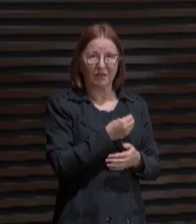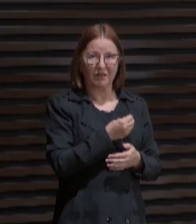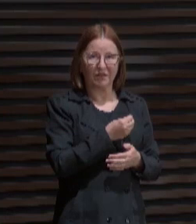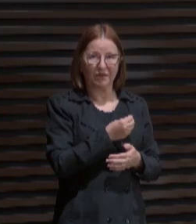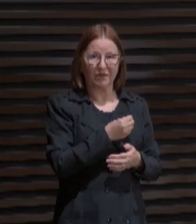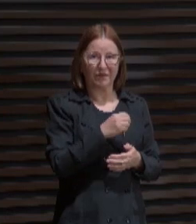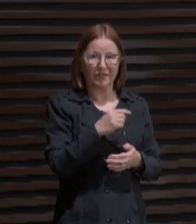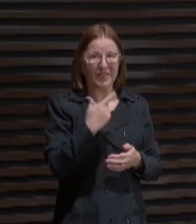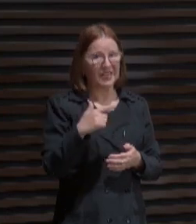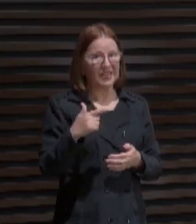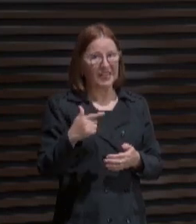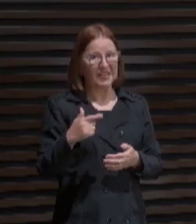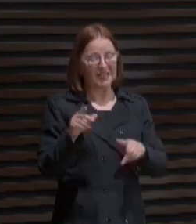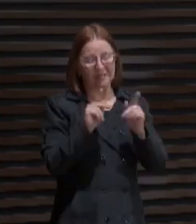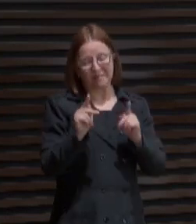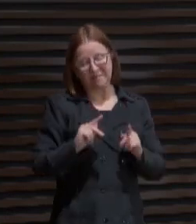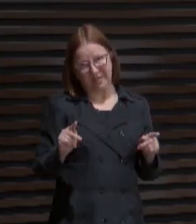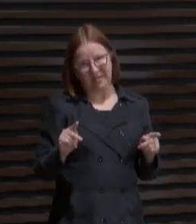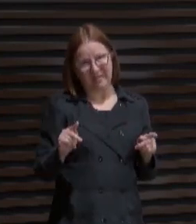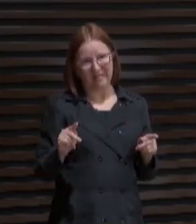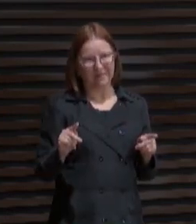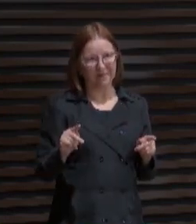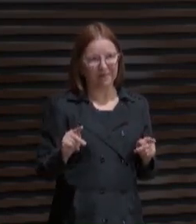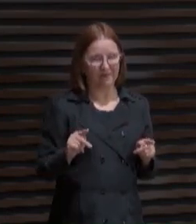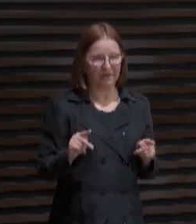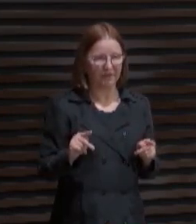intranquilos com essa